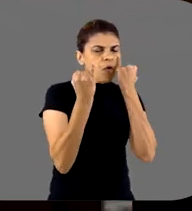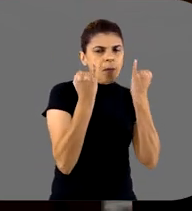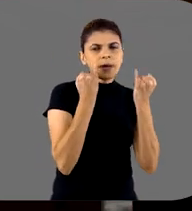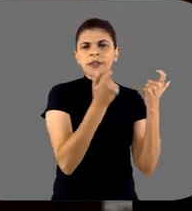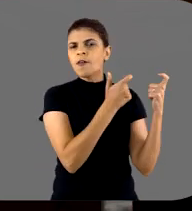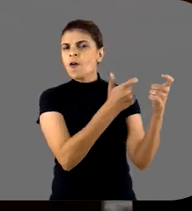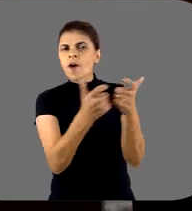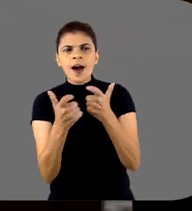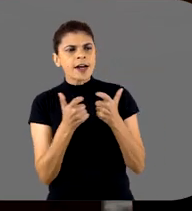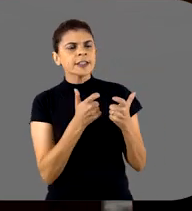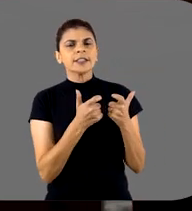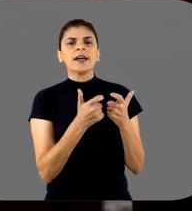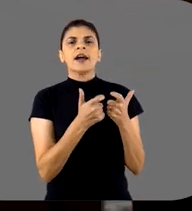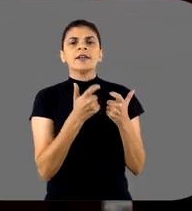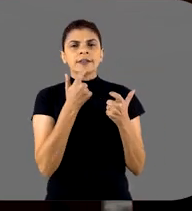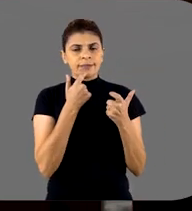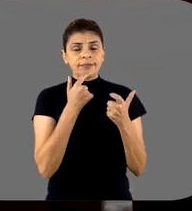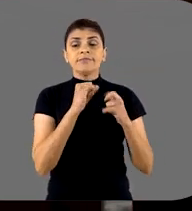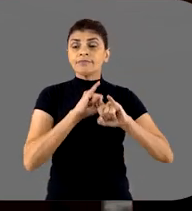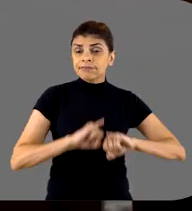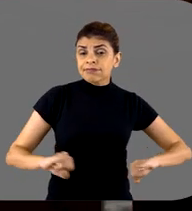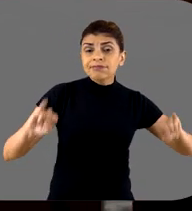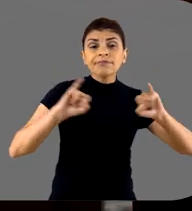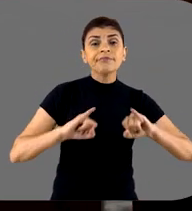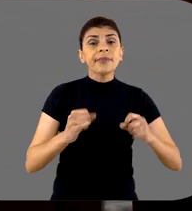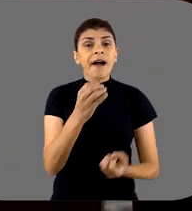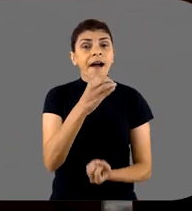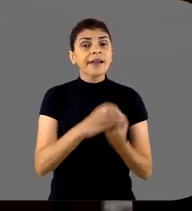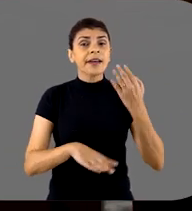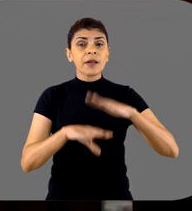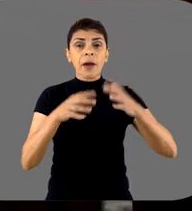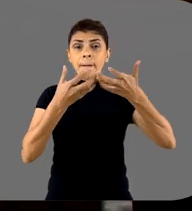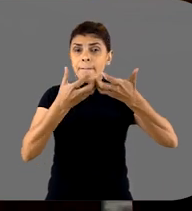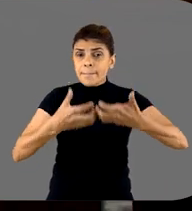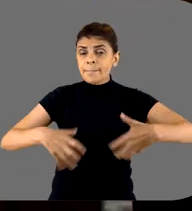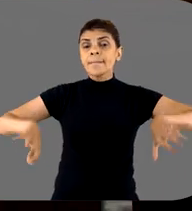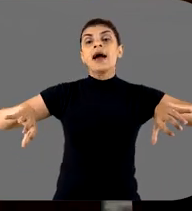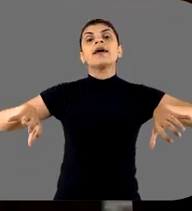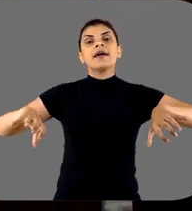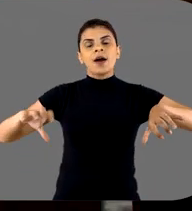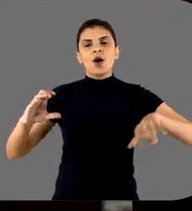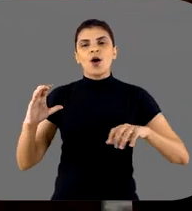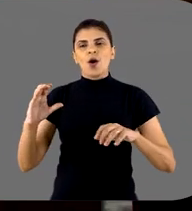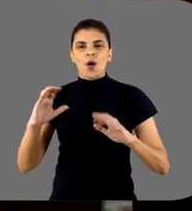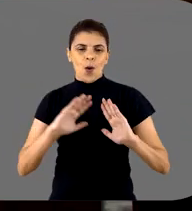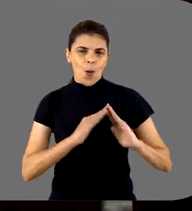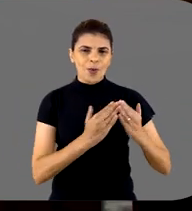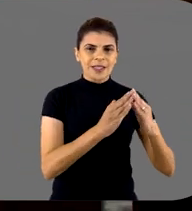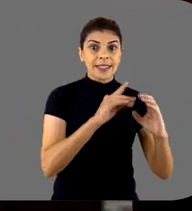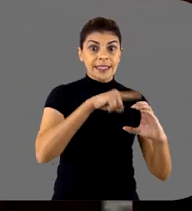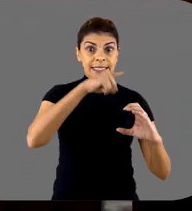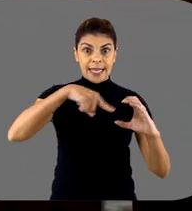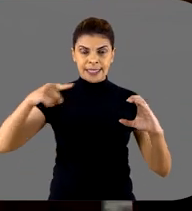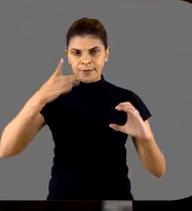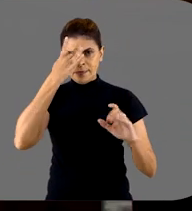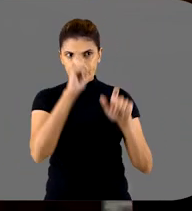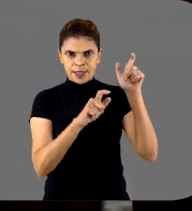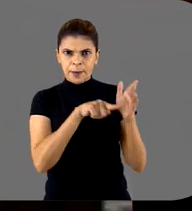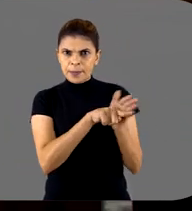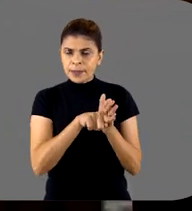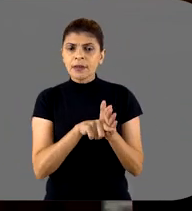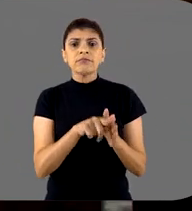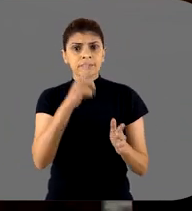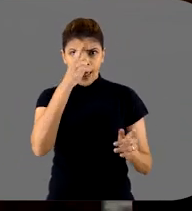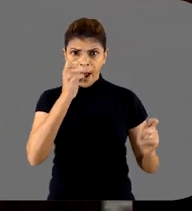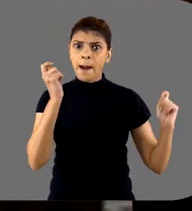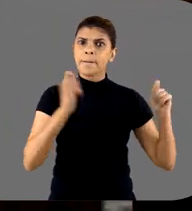informação deslocalizados, distribuídos, e, obviamente, cria tensionamento também com a comunidade científica, às vezes, porque um dos